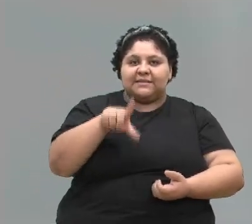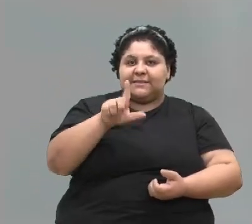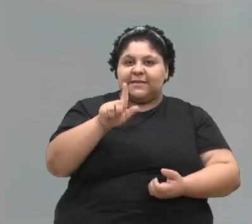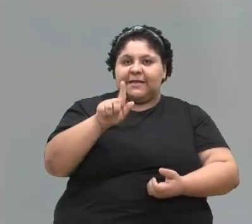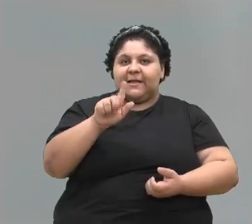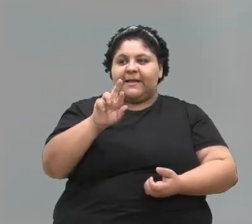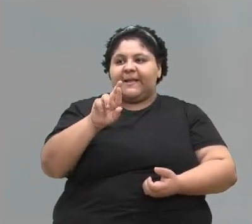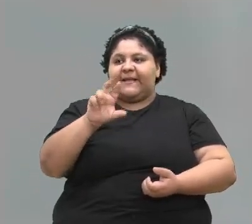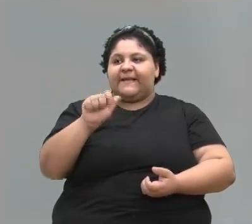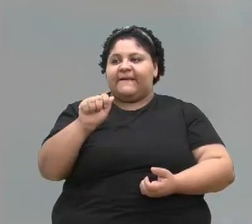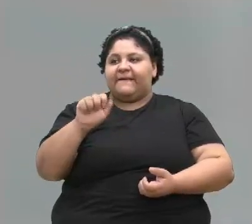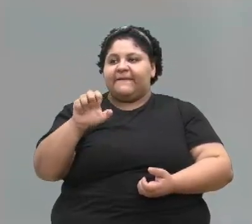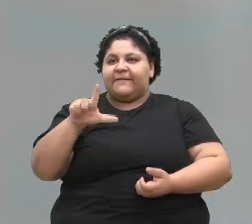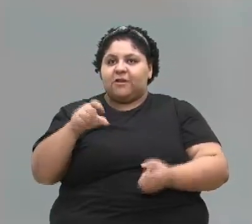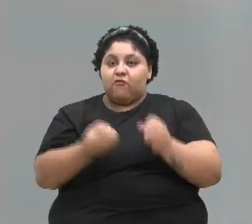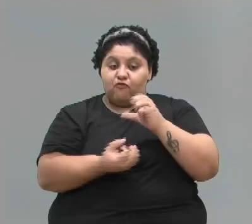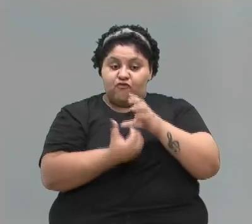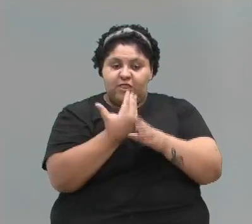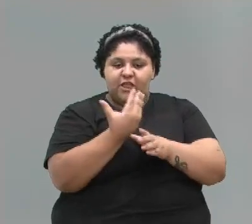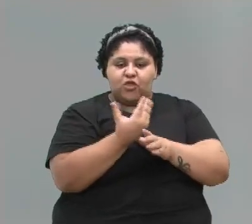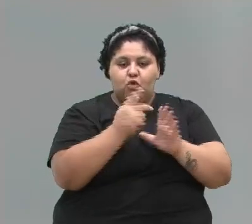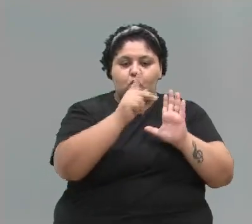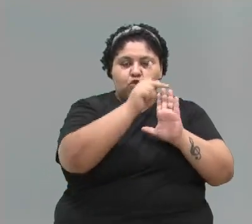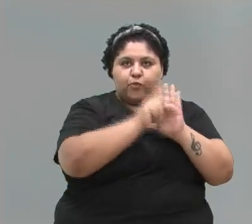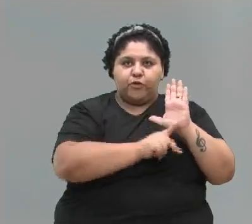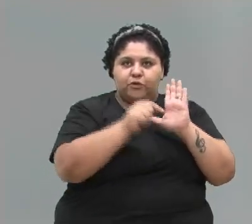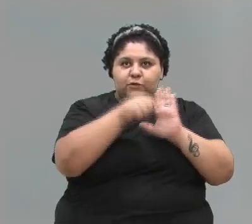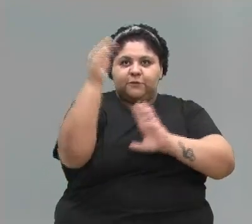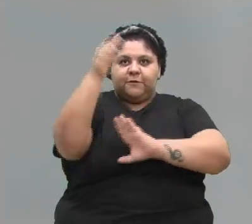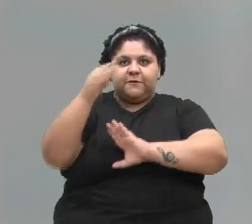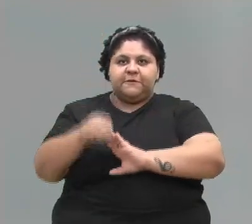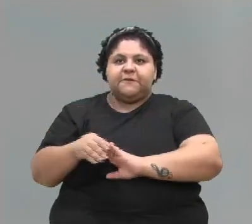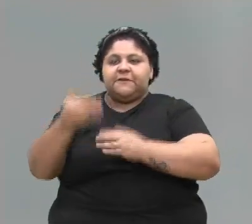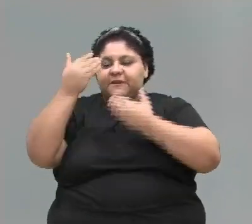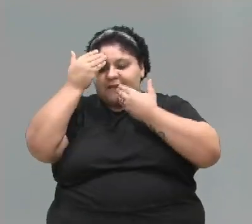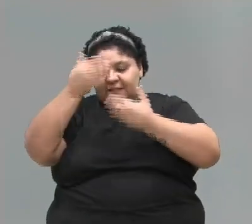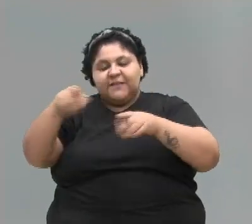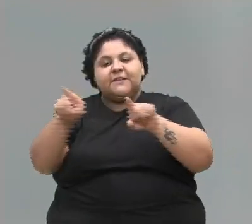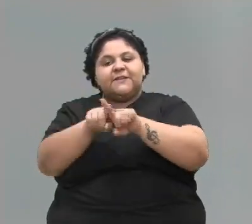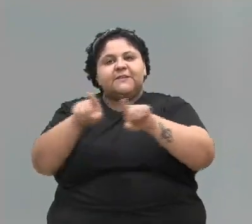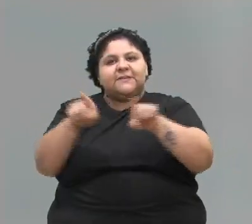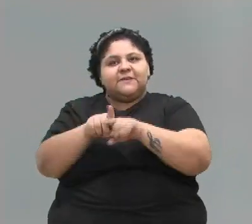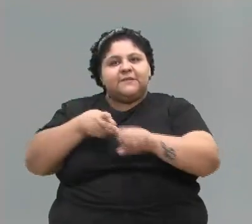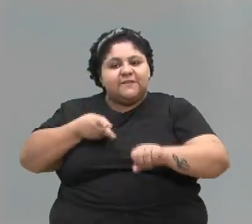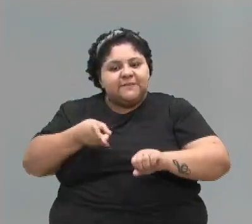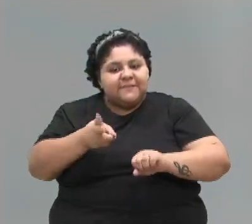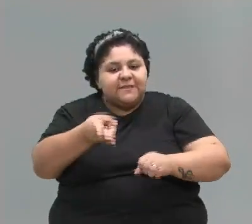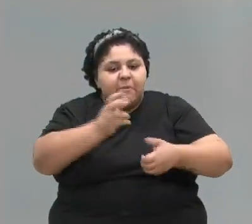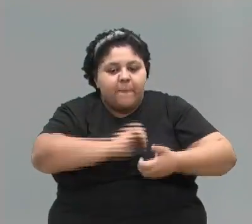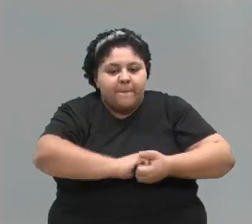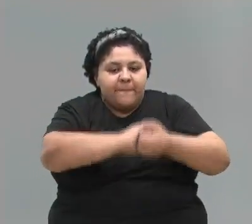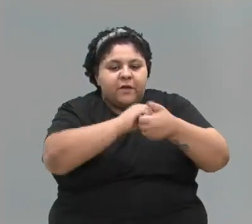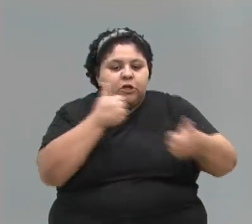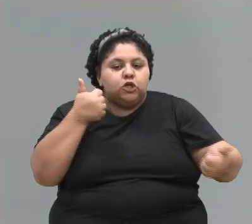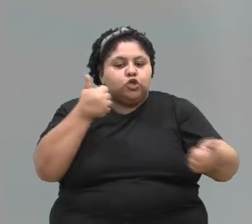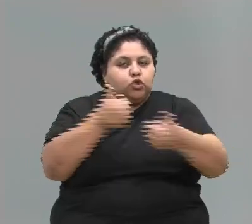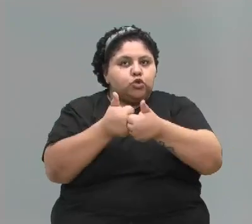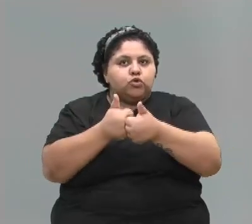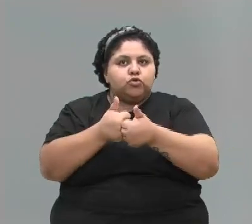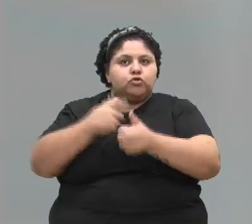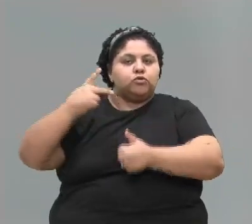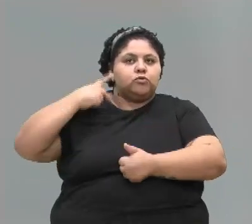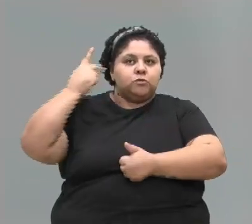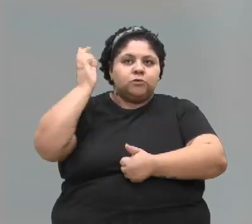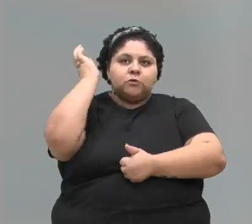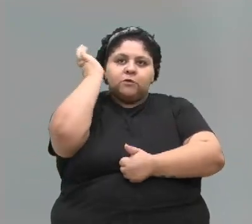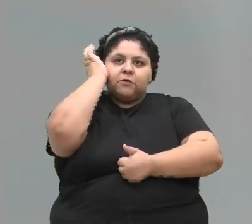do Projeto Navegar no Brasil, eu lhe agradeço de público, porque o senhor sempre foi parceiro de primeira hora, junto com o vereador Felipe, obviamente,